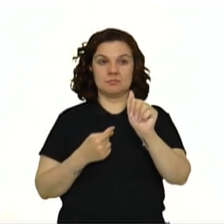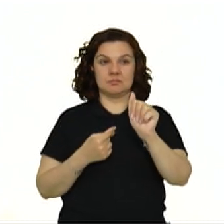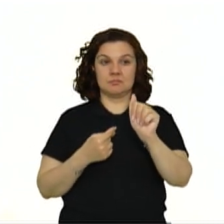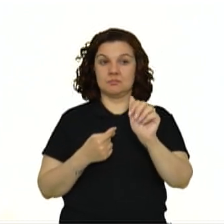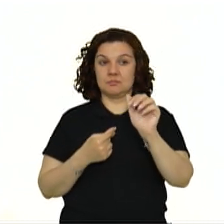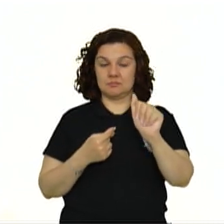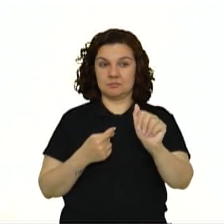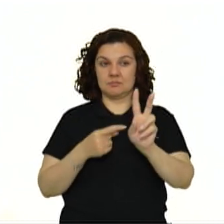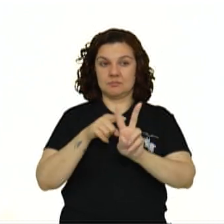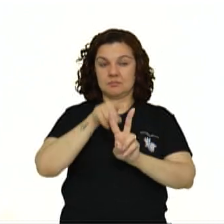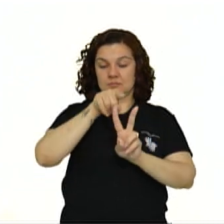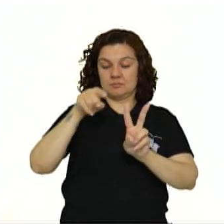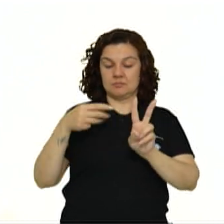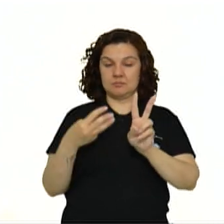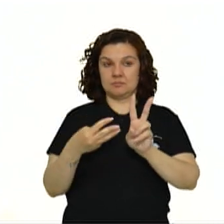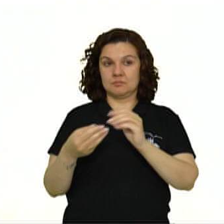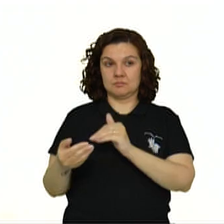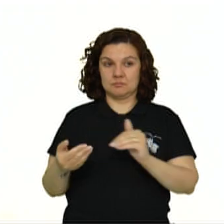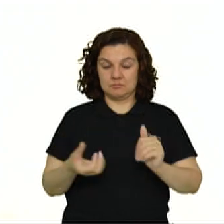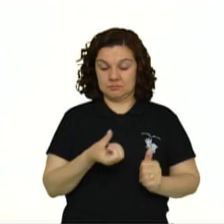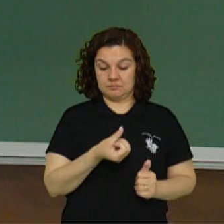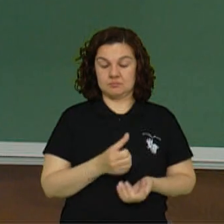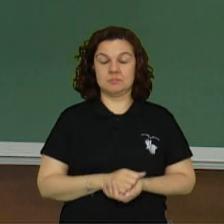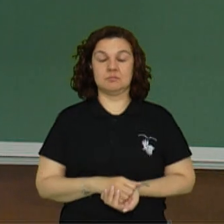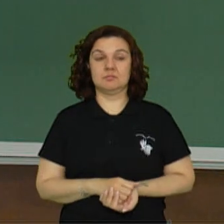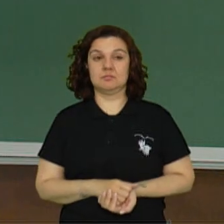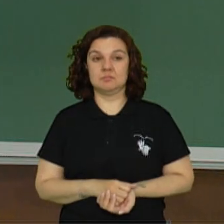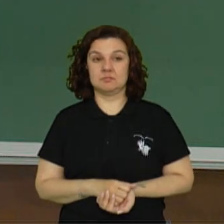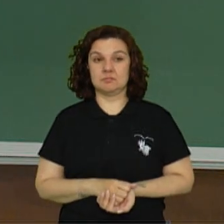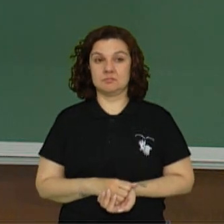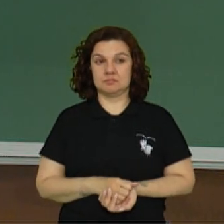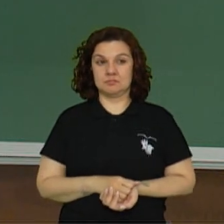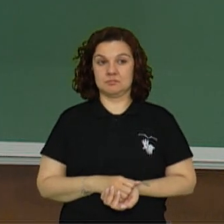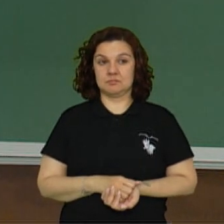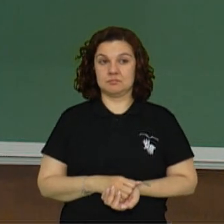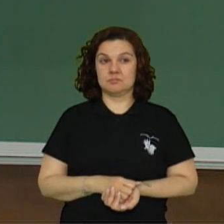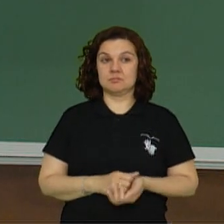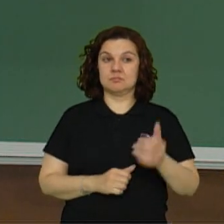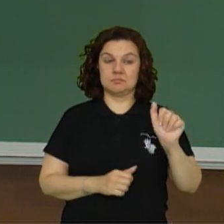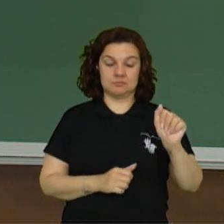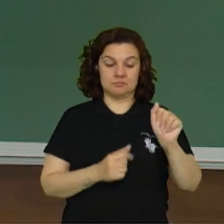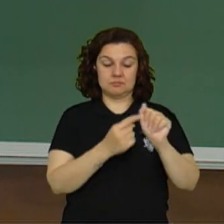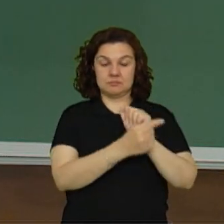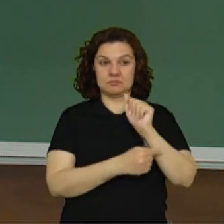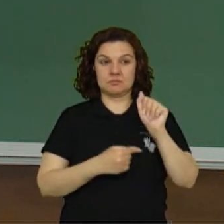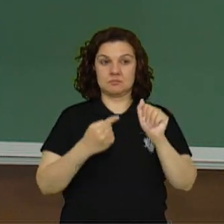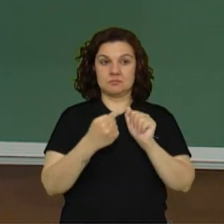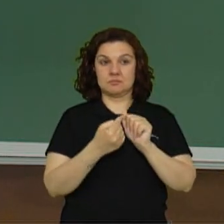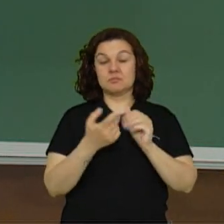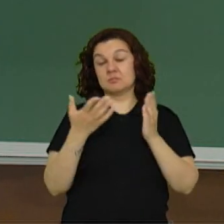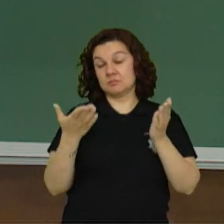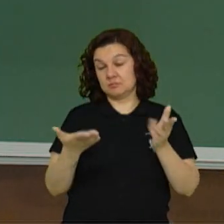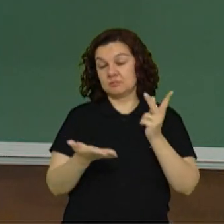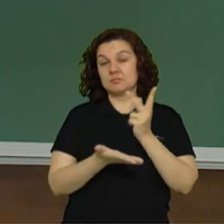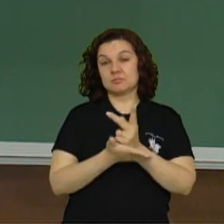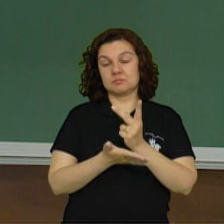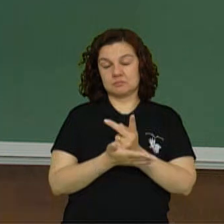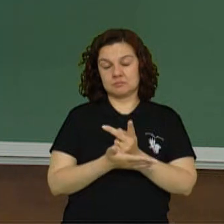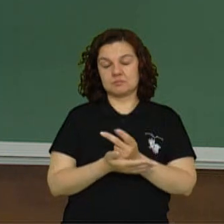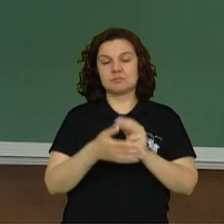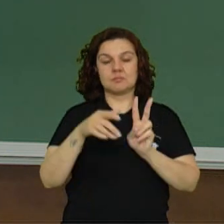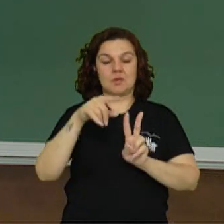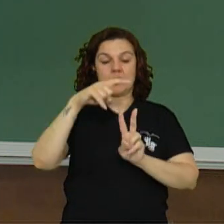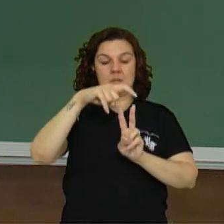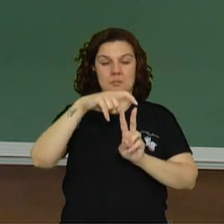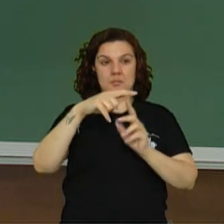2, A raiz de 3 sobre 6, né? A área do círculo, π vezes